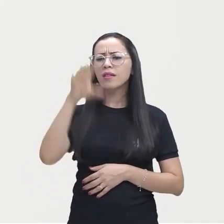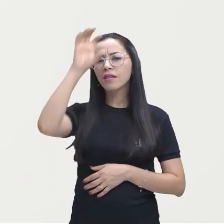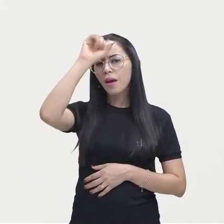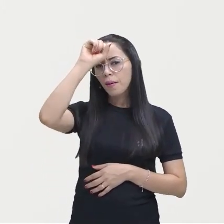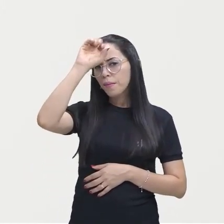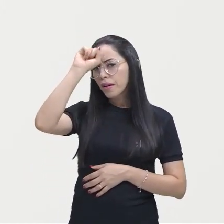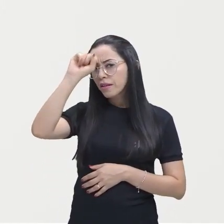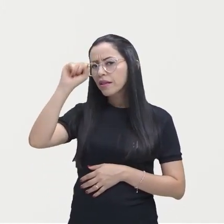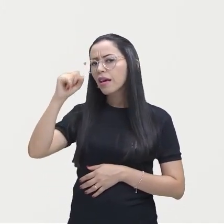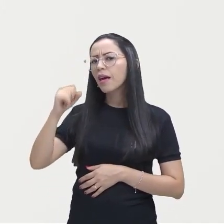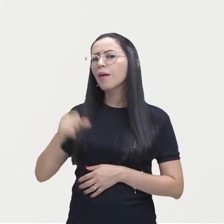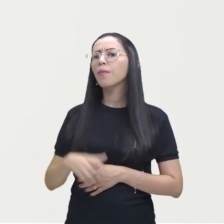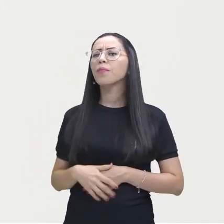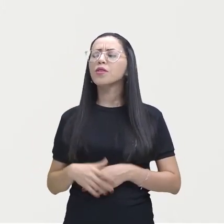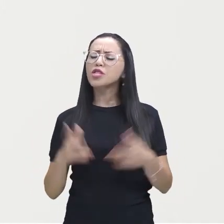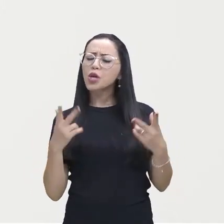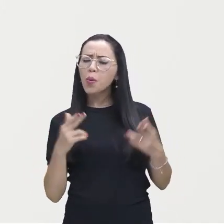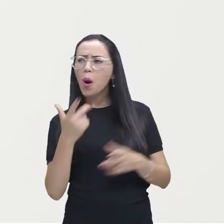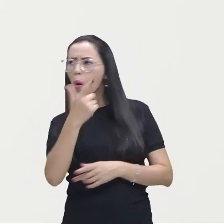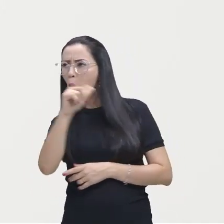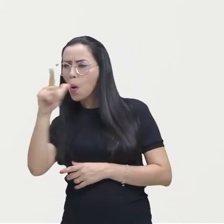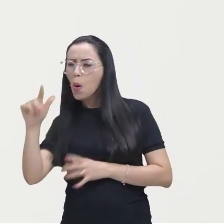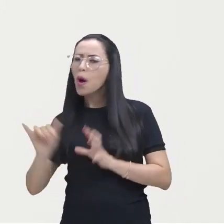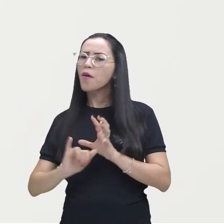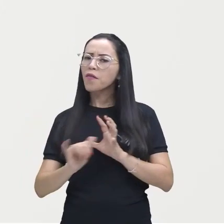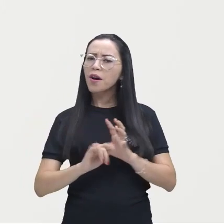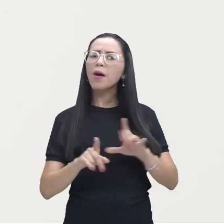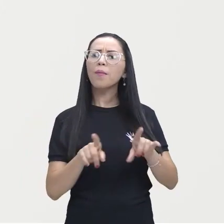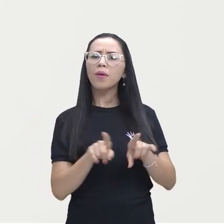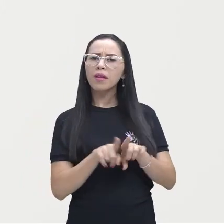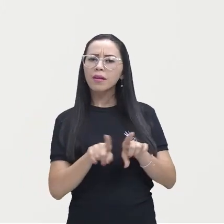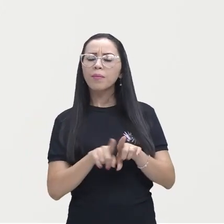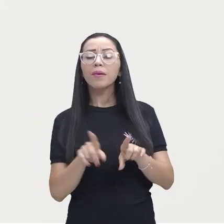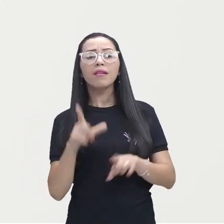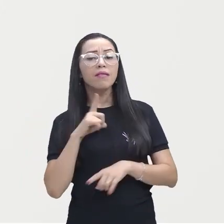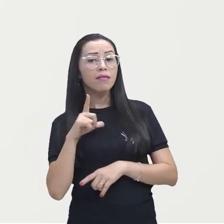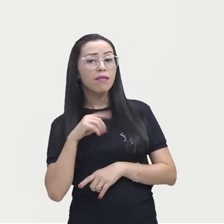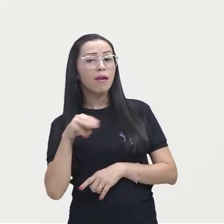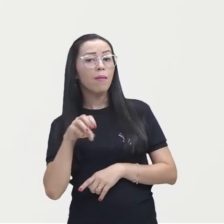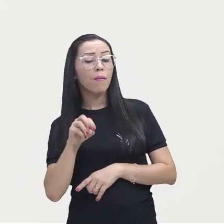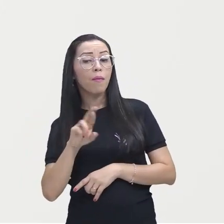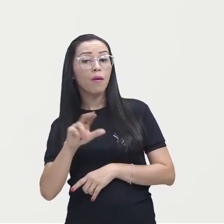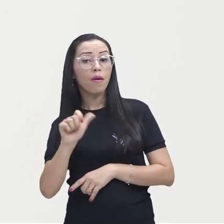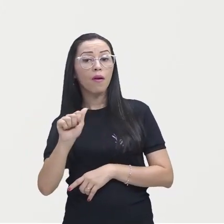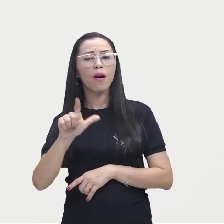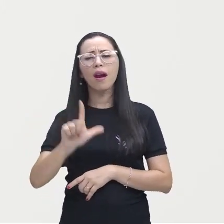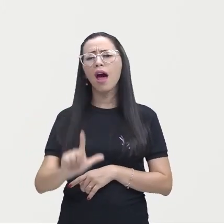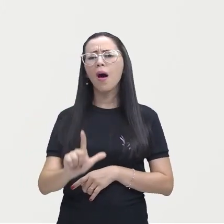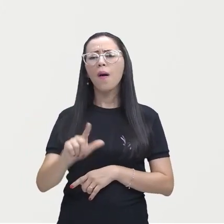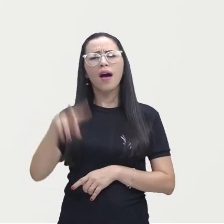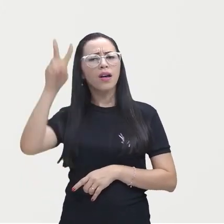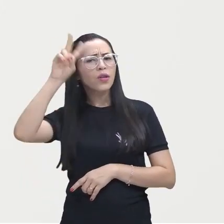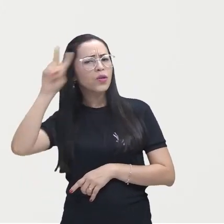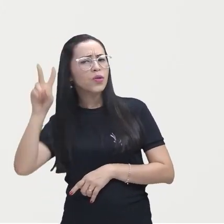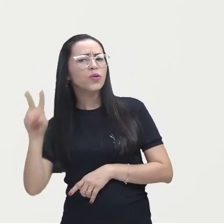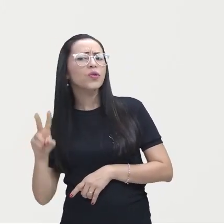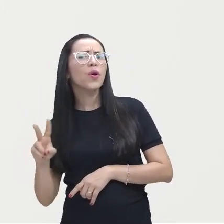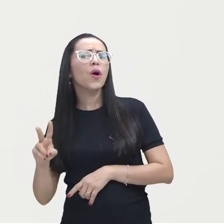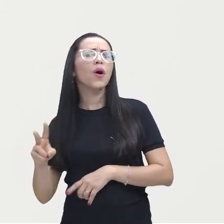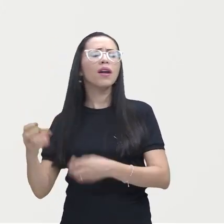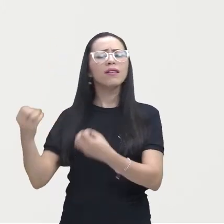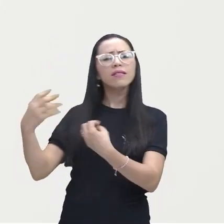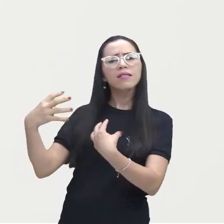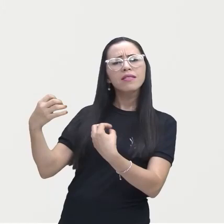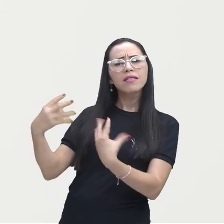como todas as fábulas, tem uma moral. E o que essa história está nos ensinando? Será que essa história de hoje, essa fábula,